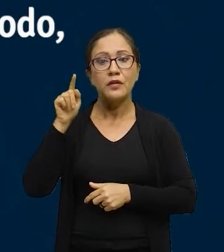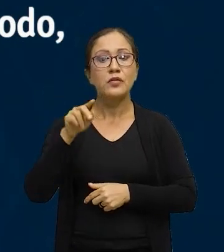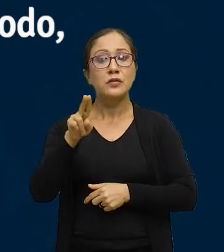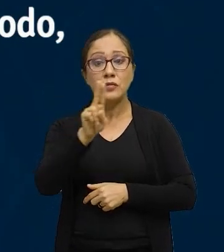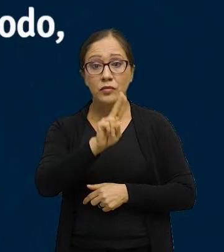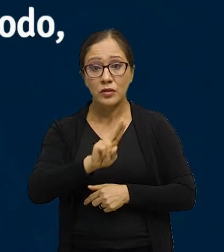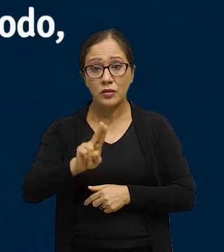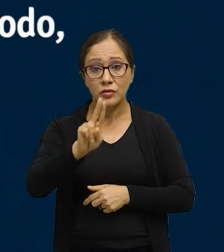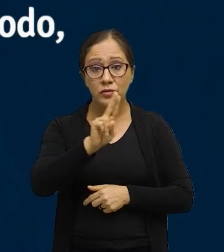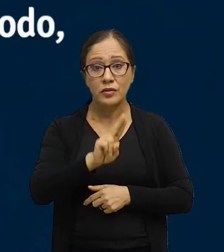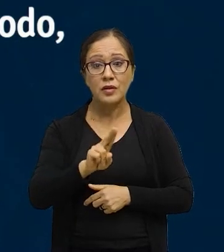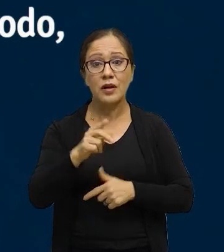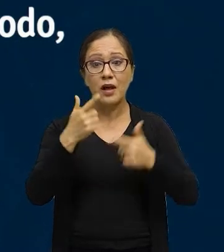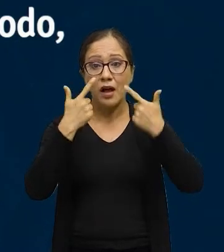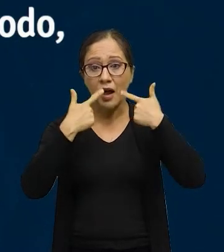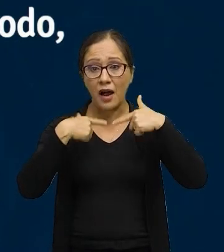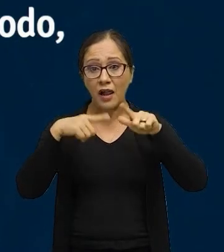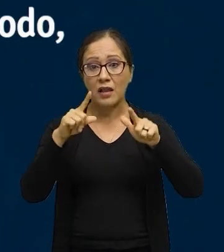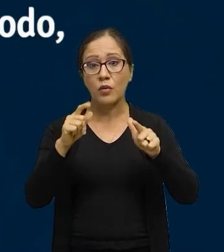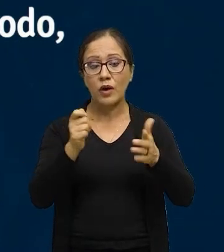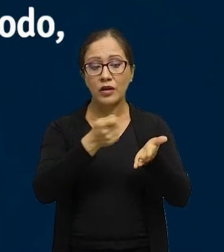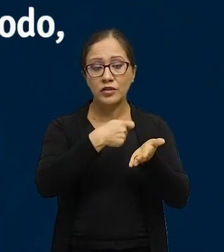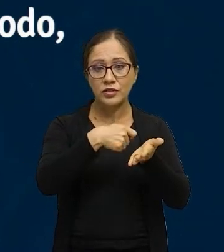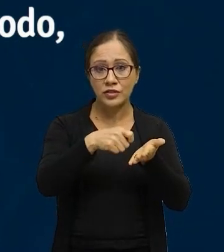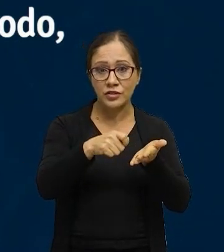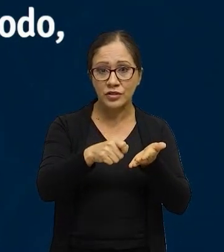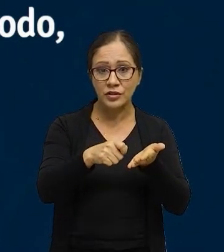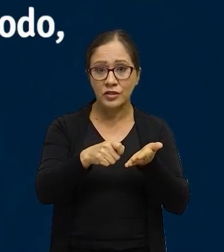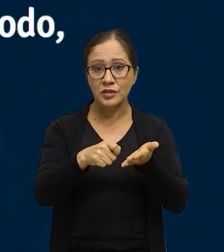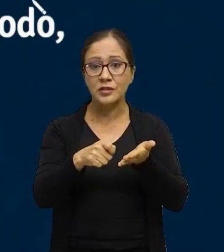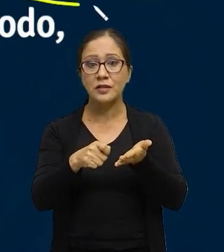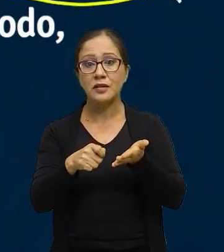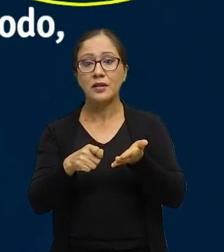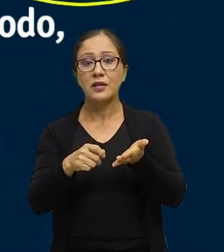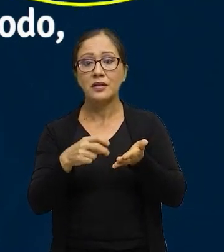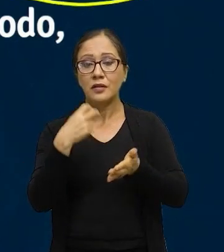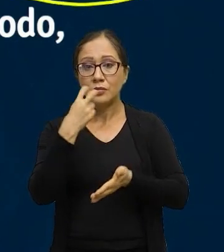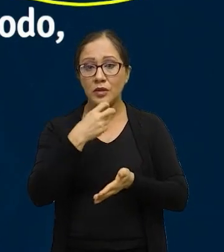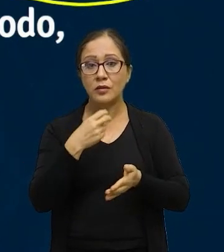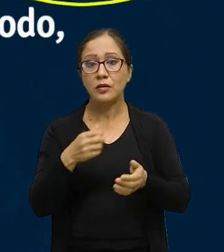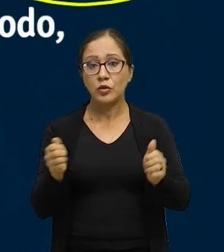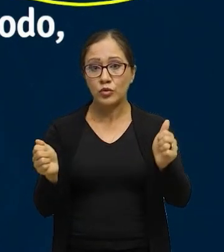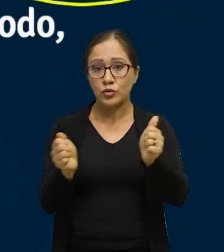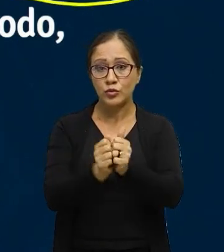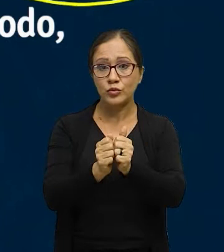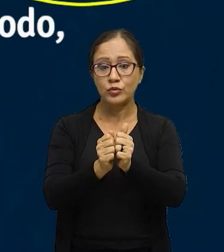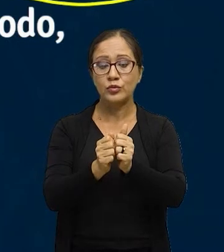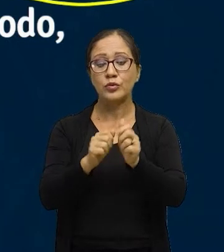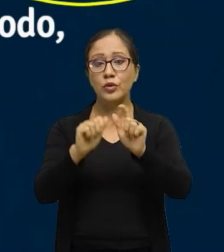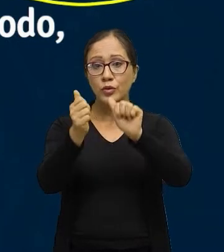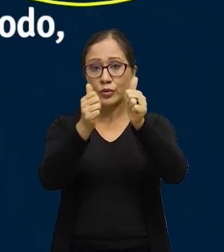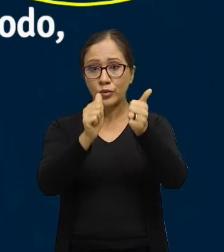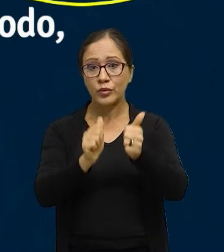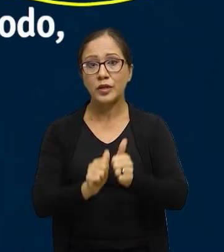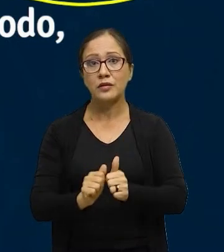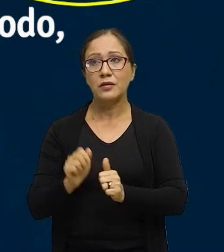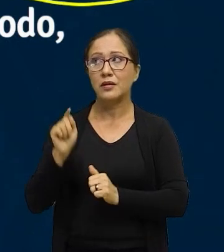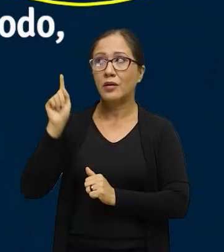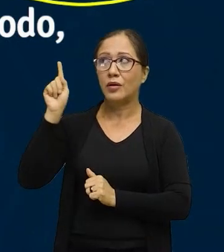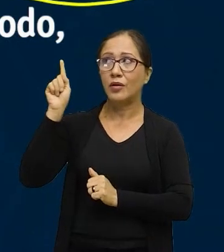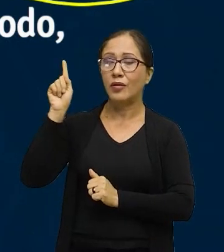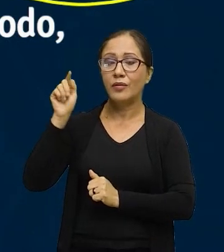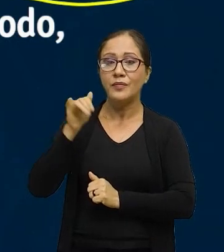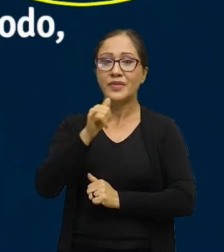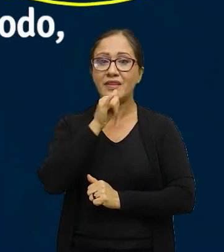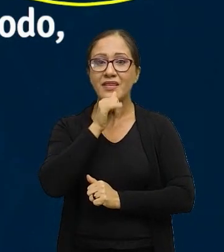linguagem verbal e não verbal. Vamos fazer a leitura primeiramente da linguagem não verbal. Por exemplo, aqui no número